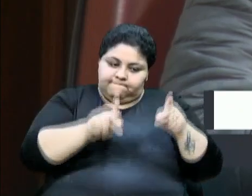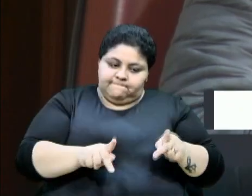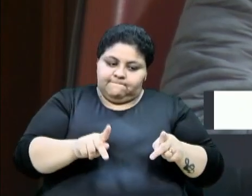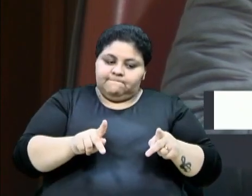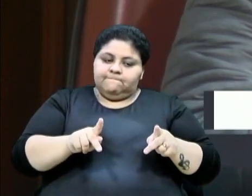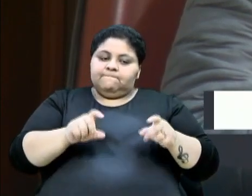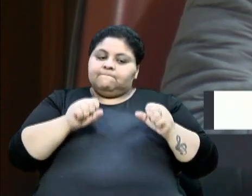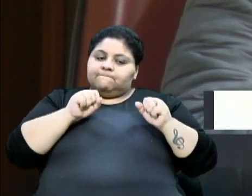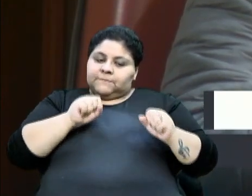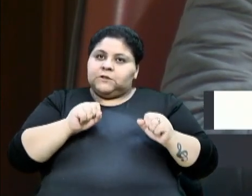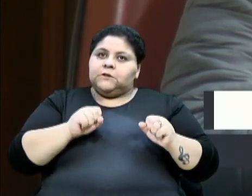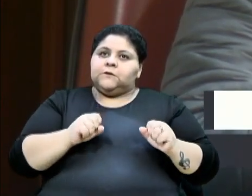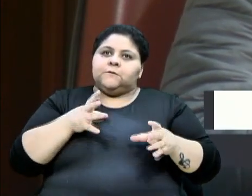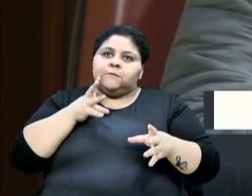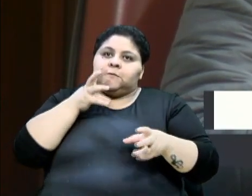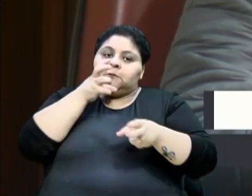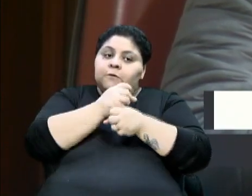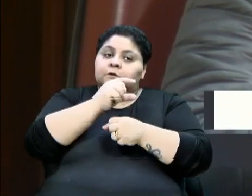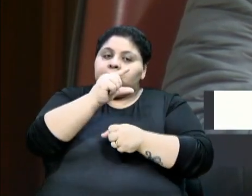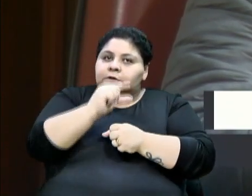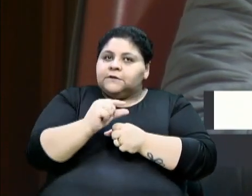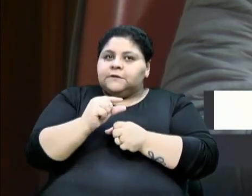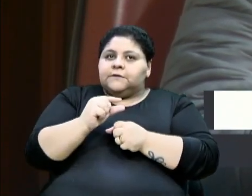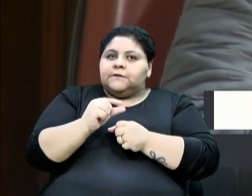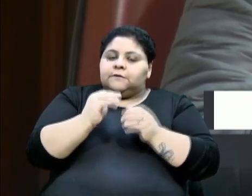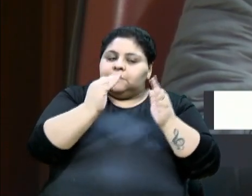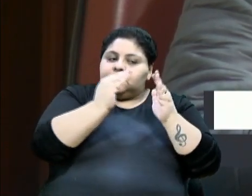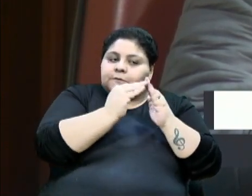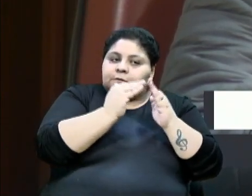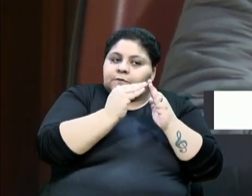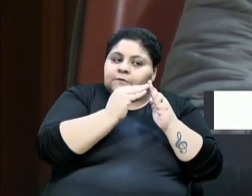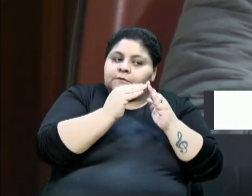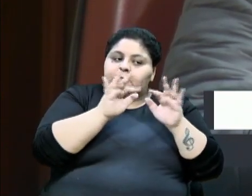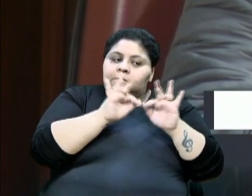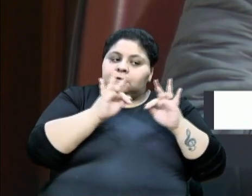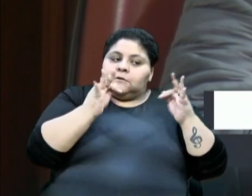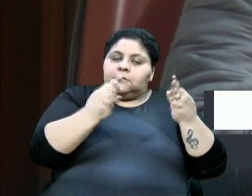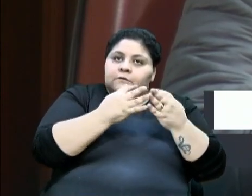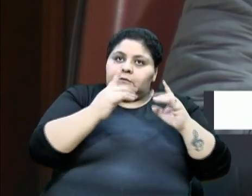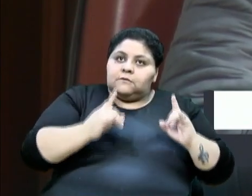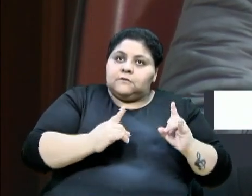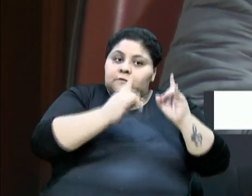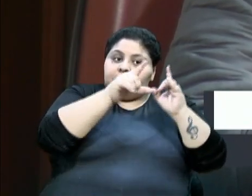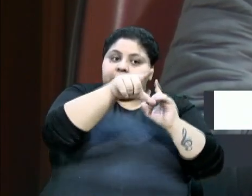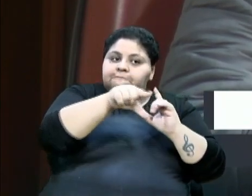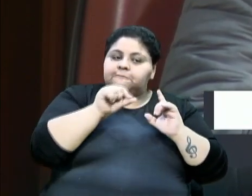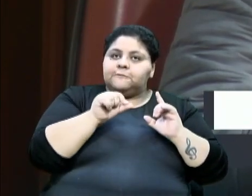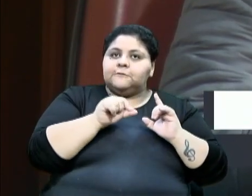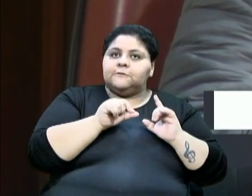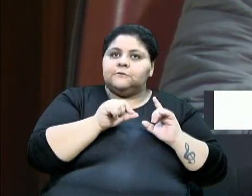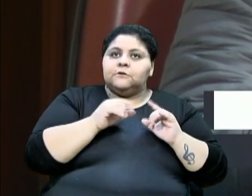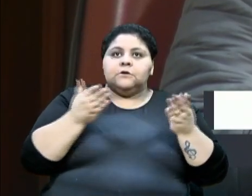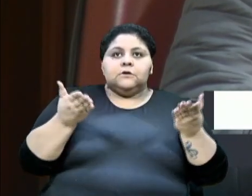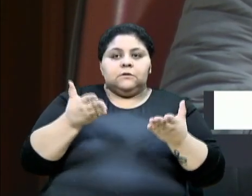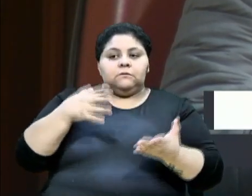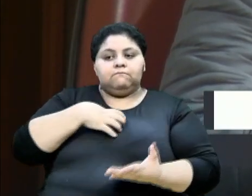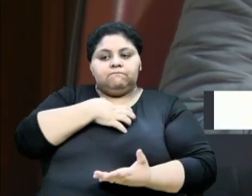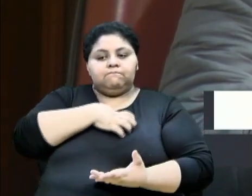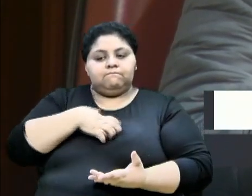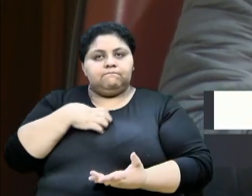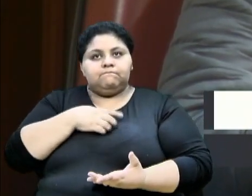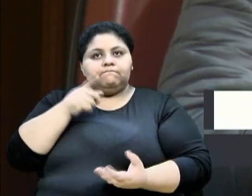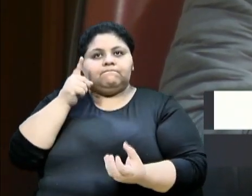momento. Eu peço uma declaração de líder para continuar. E essas castrações que nós não temos, esse vácuo, eu